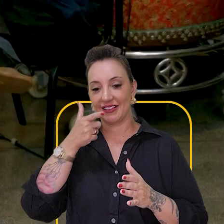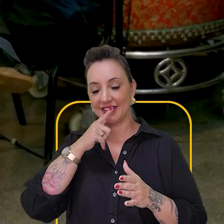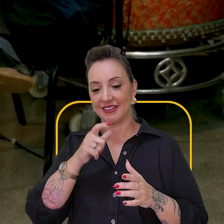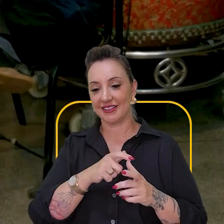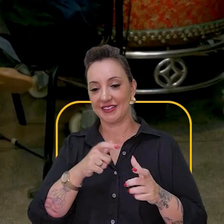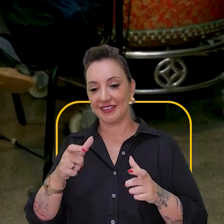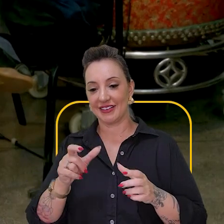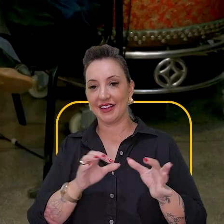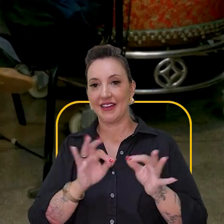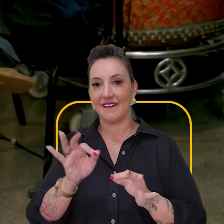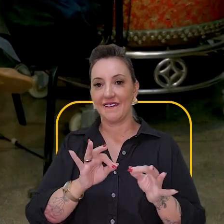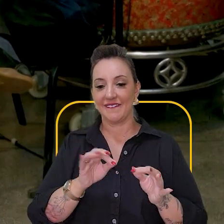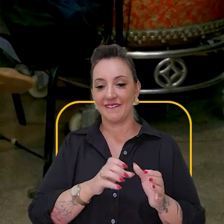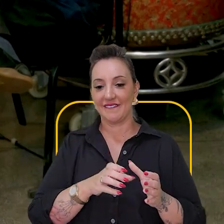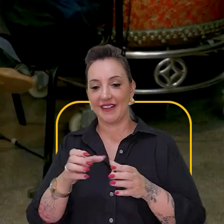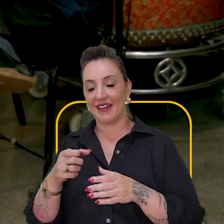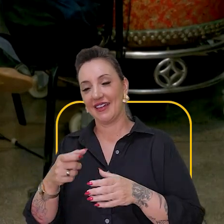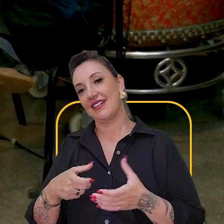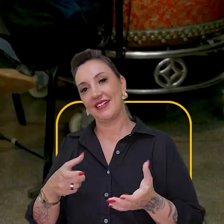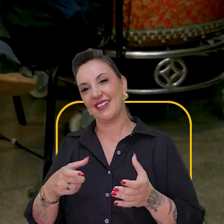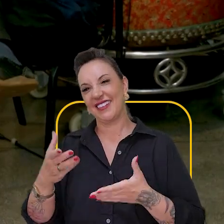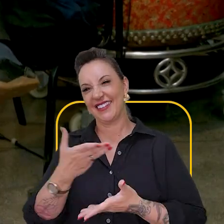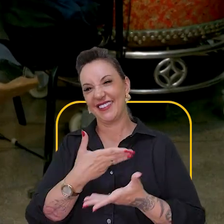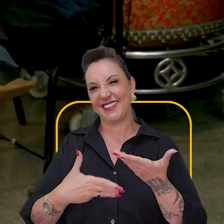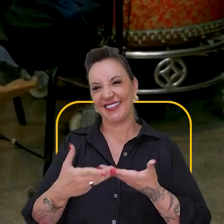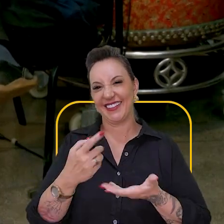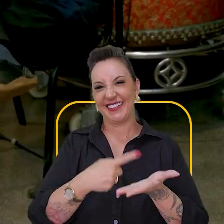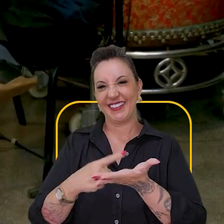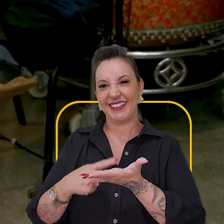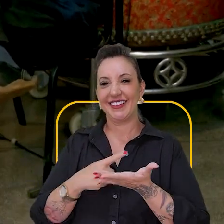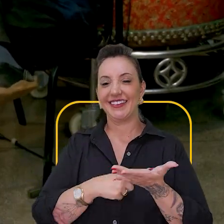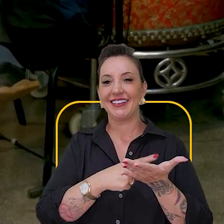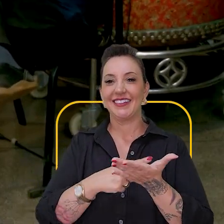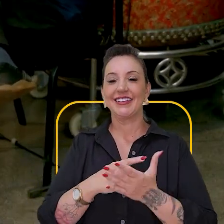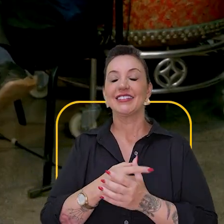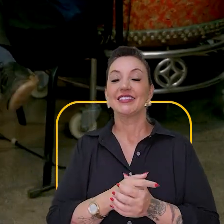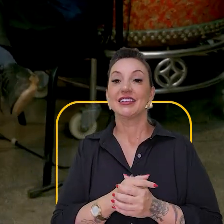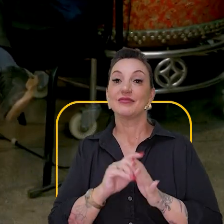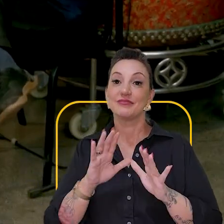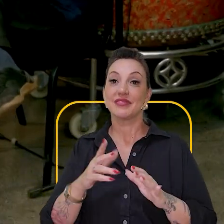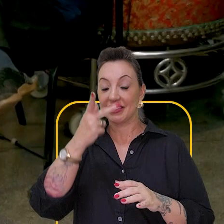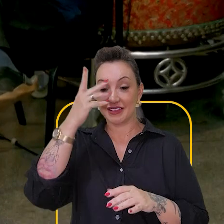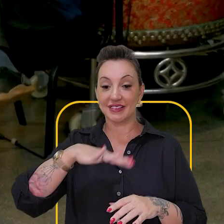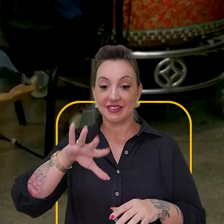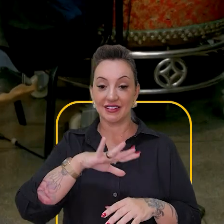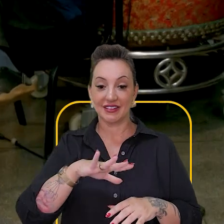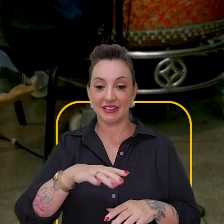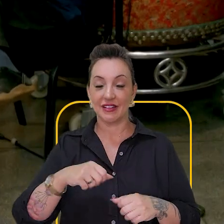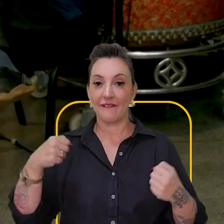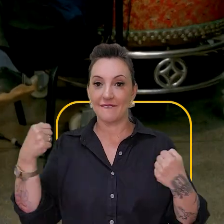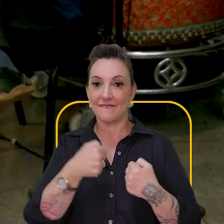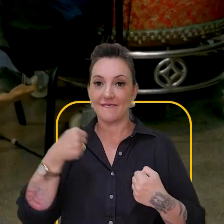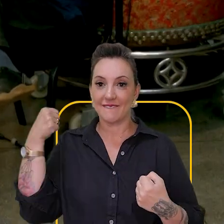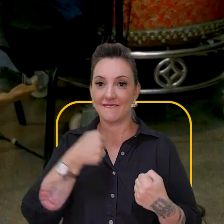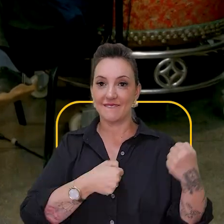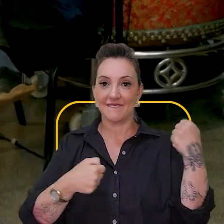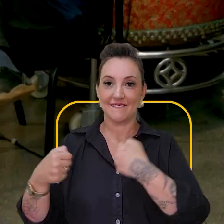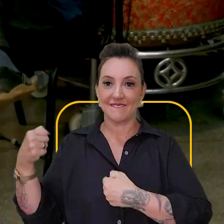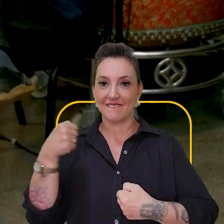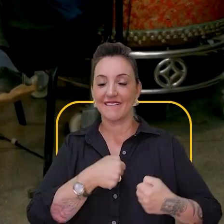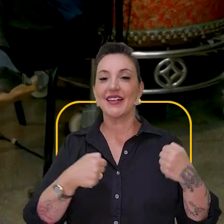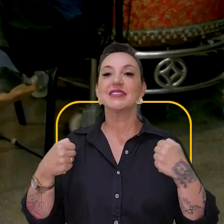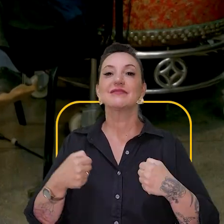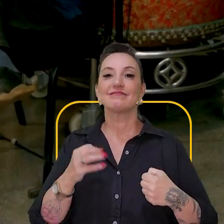ganhava a maioria porque quem tava organizando botava os juíz Era um negócio meio assim né mas o pessoal comia na porrada